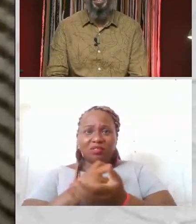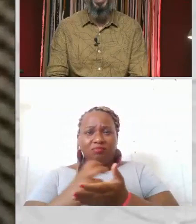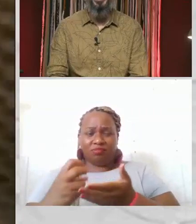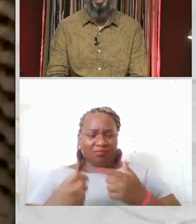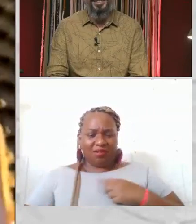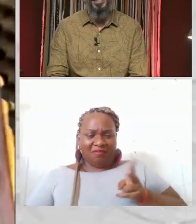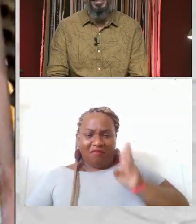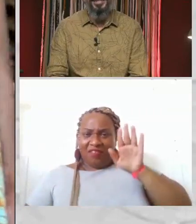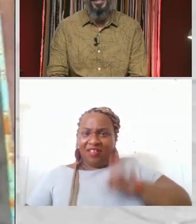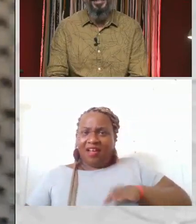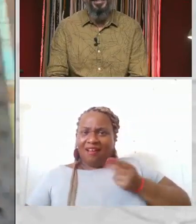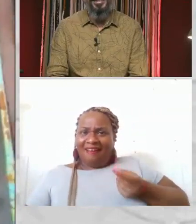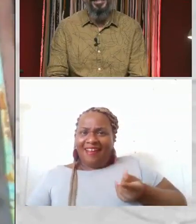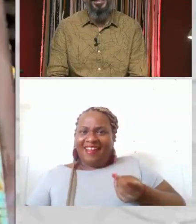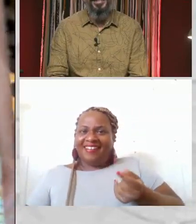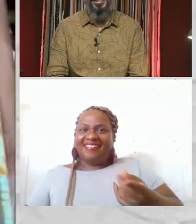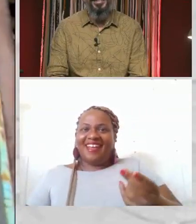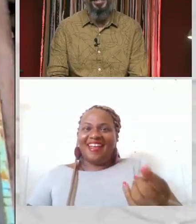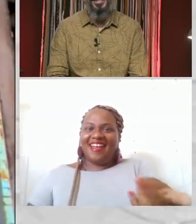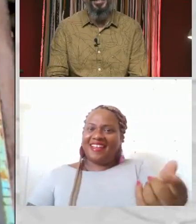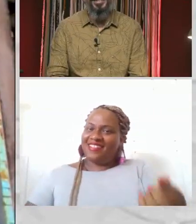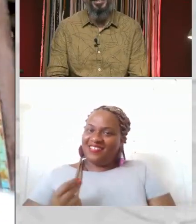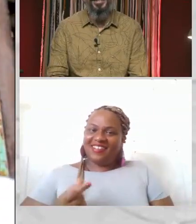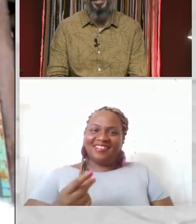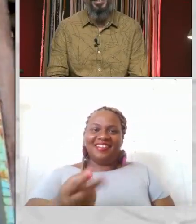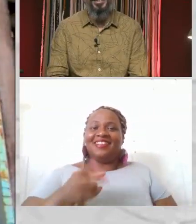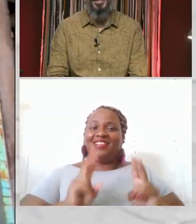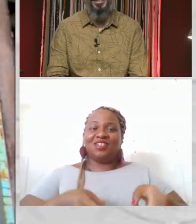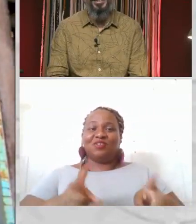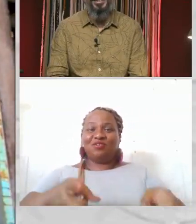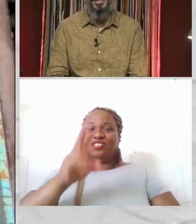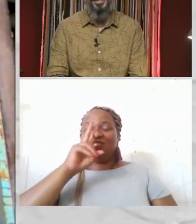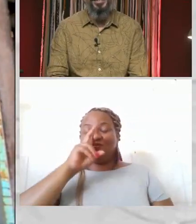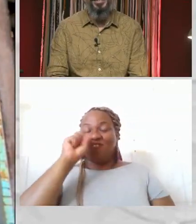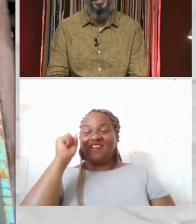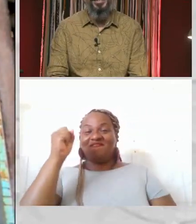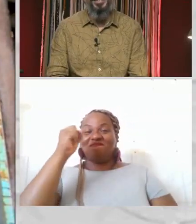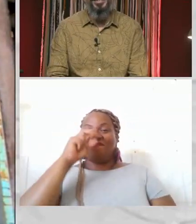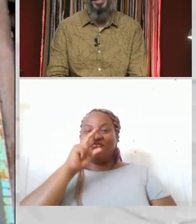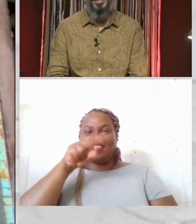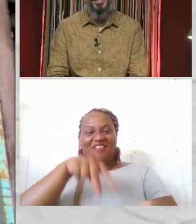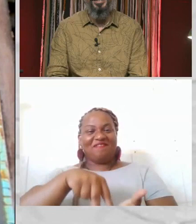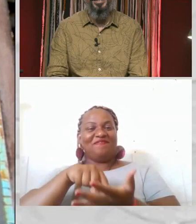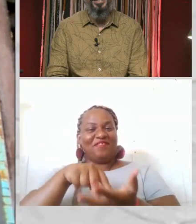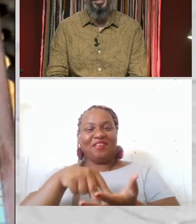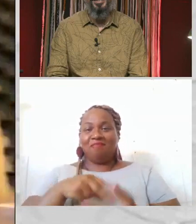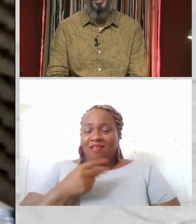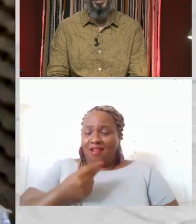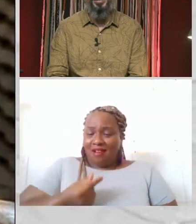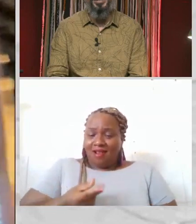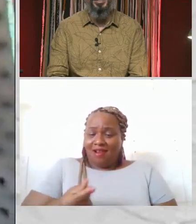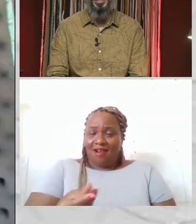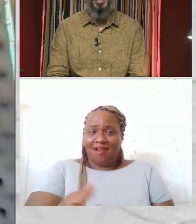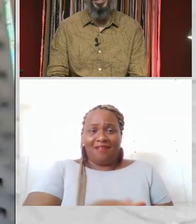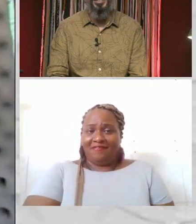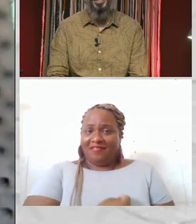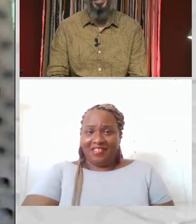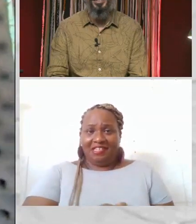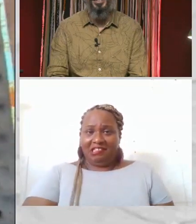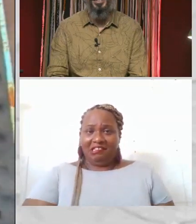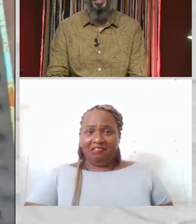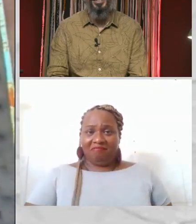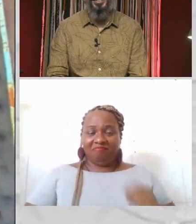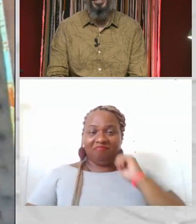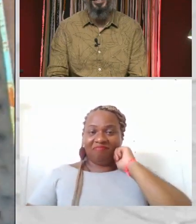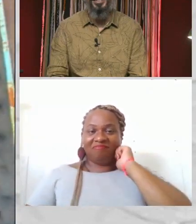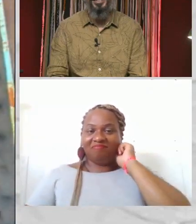Os nossos mandatos são eternos. A gente continua firme e forte pro resto da vida. E mesmo que a gente passe